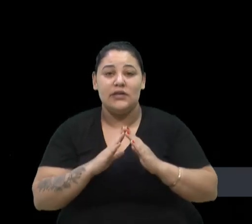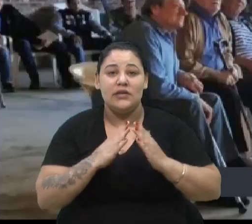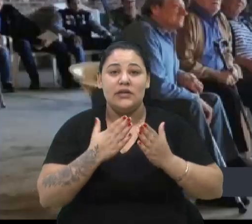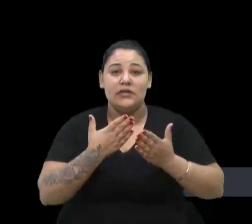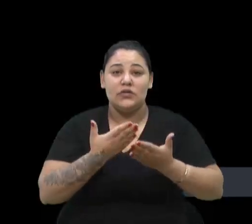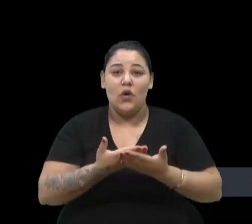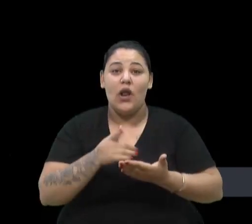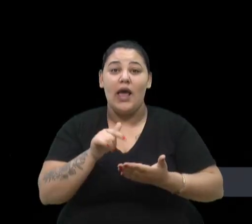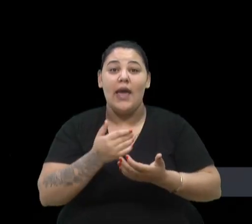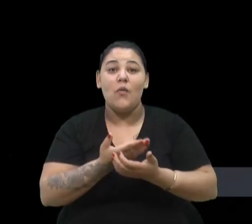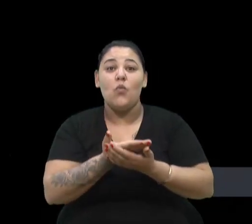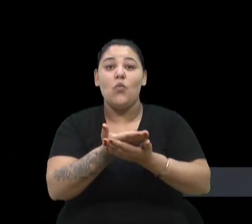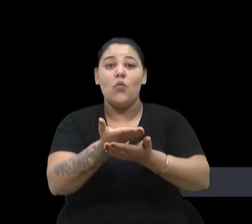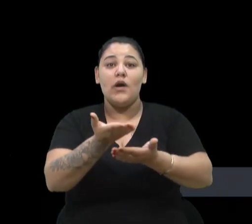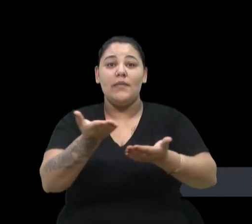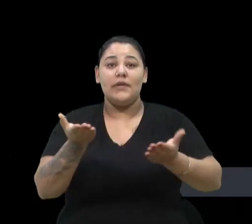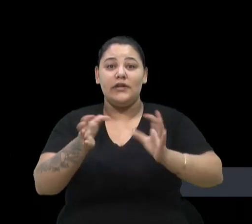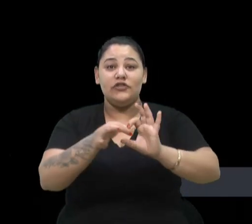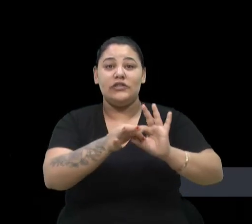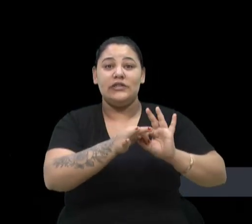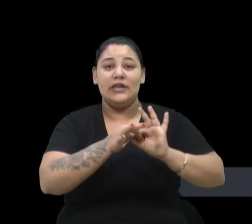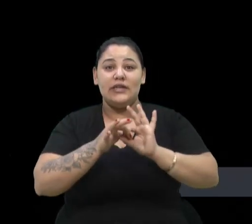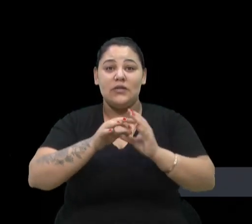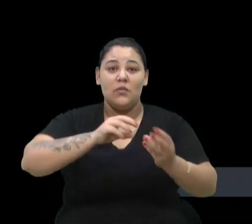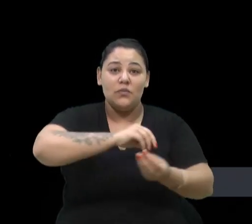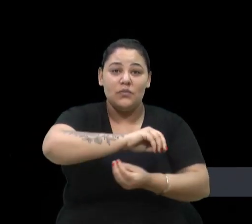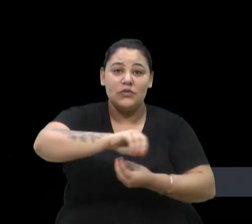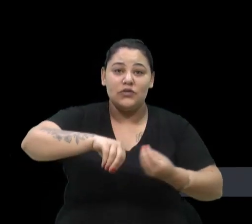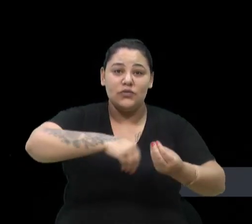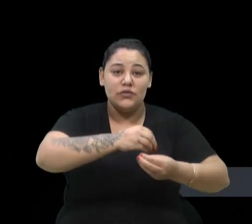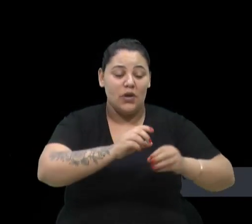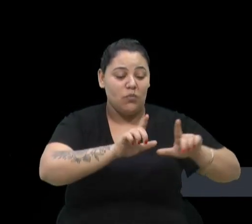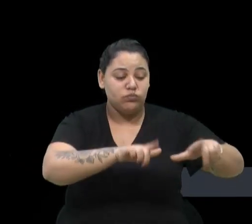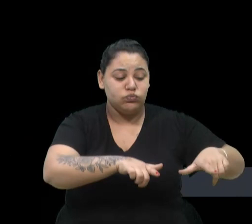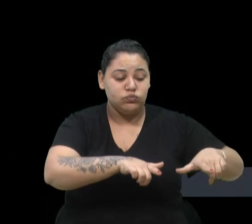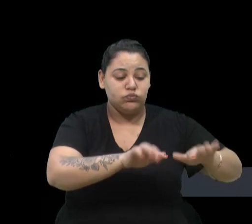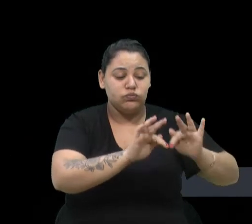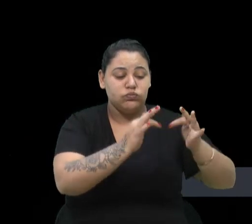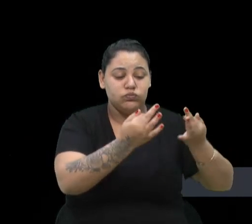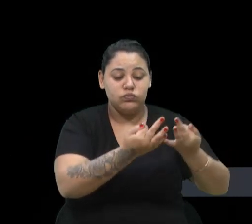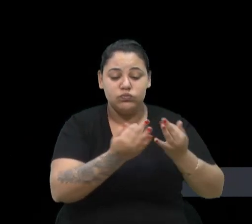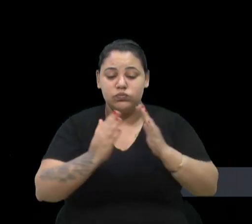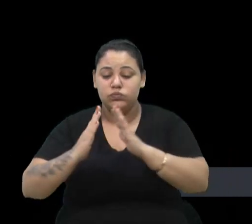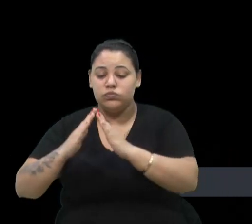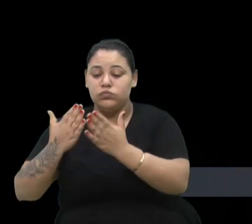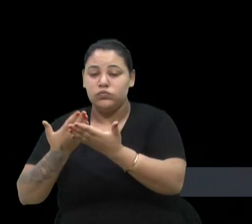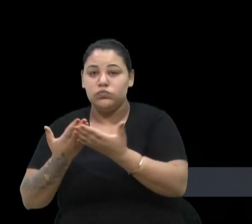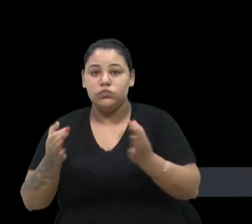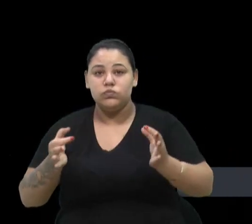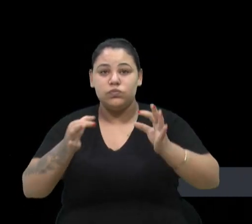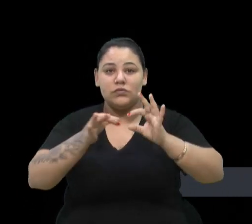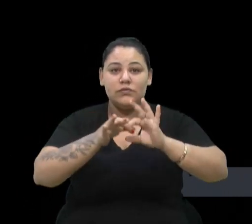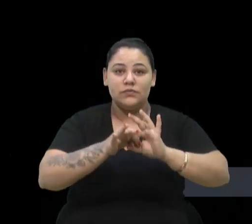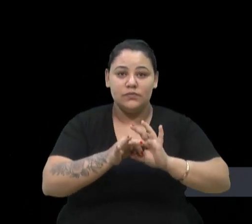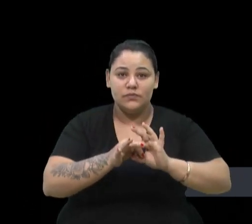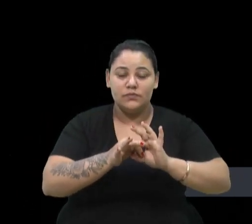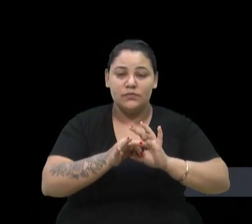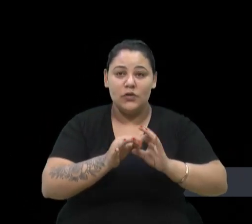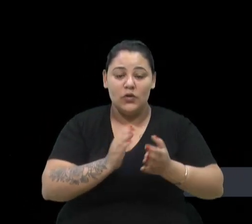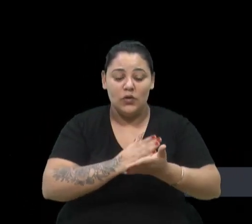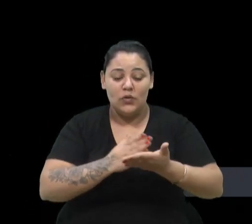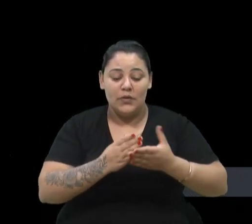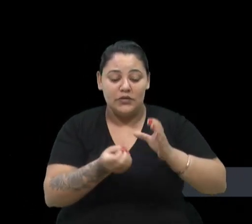de integração com esse meio a iniciativa desse criar uma escola nesses modos esteve objetivo